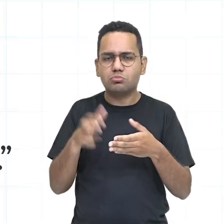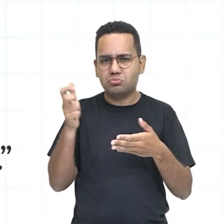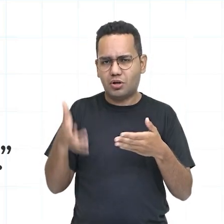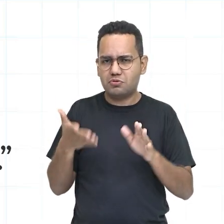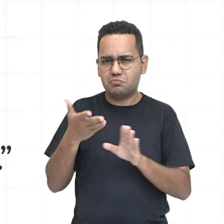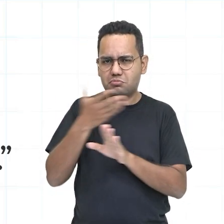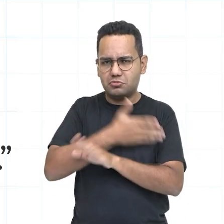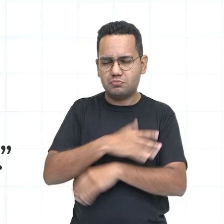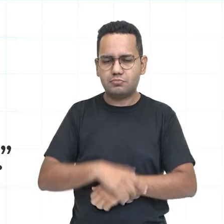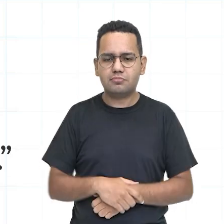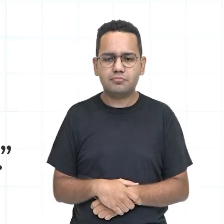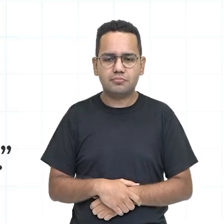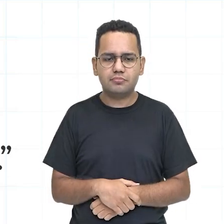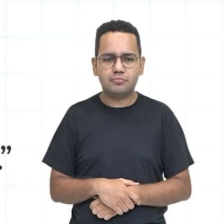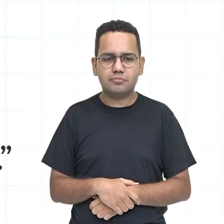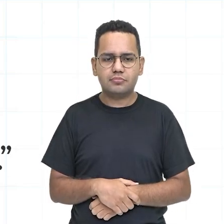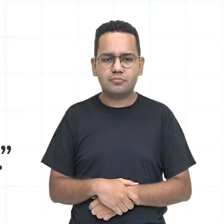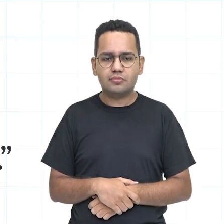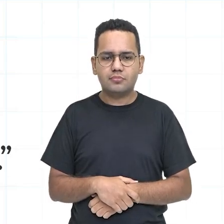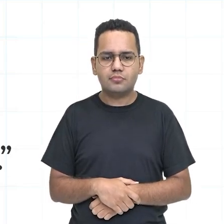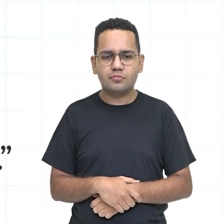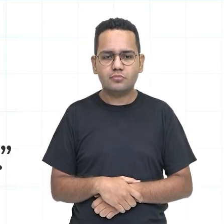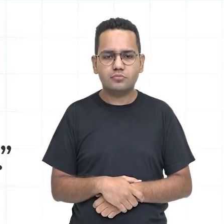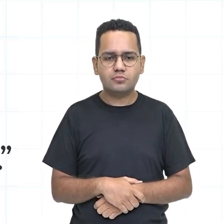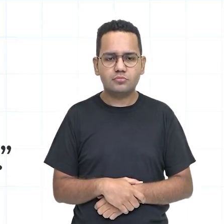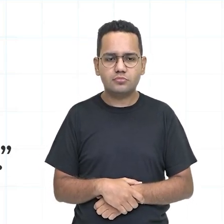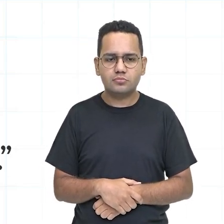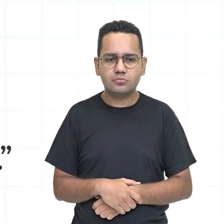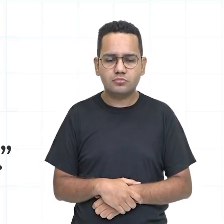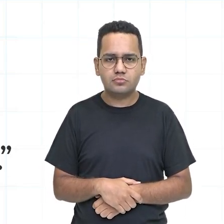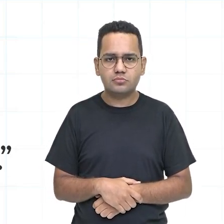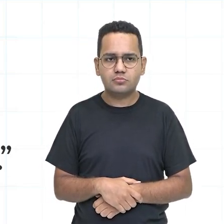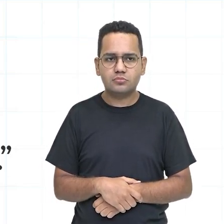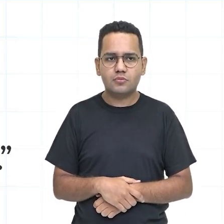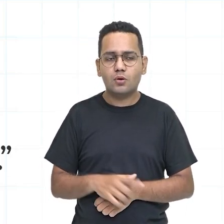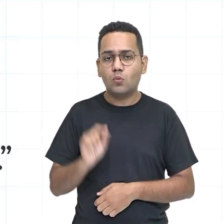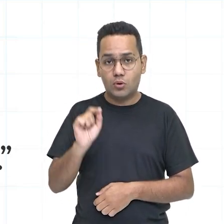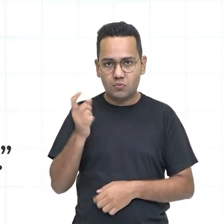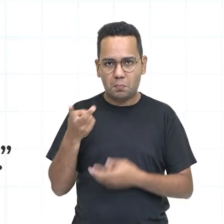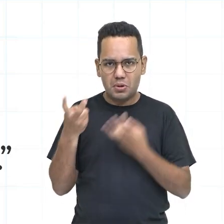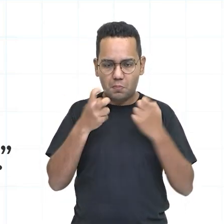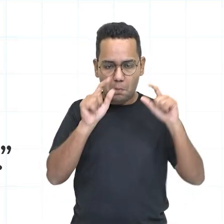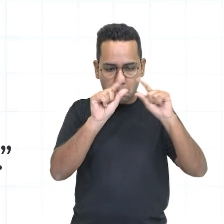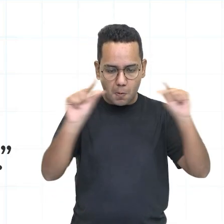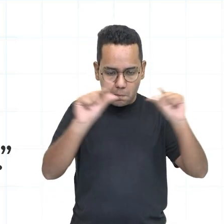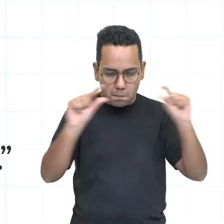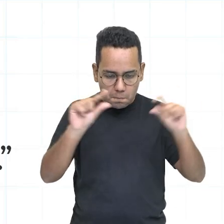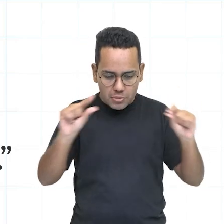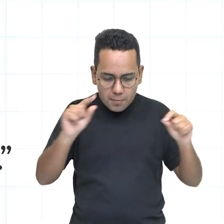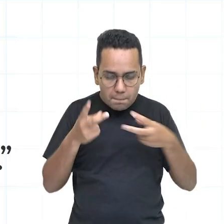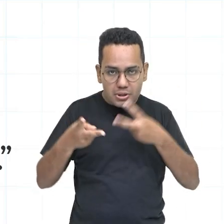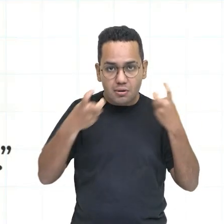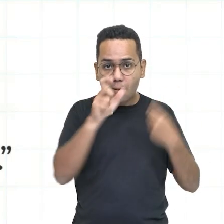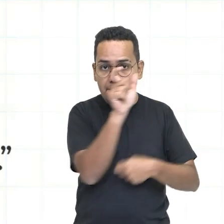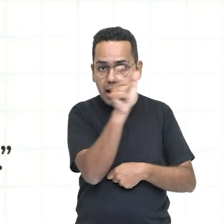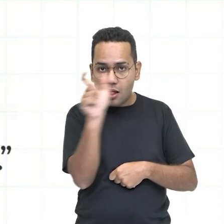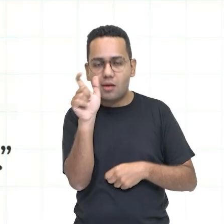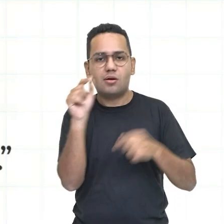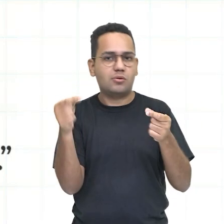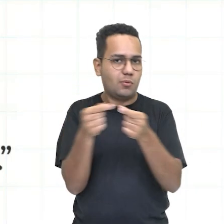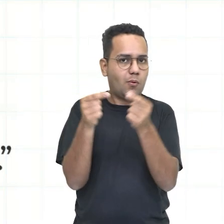aqui frase por frase e vamos identificando as linking words, que vocês com certeza